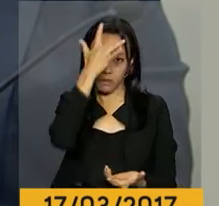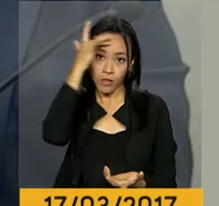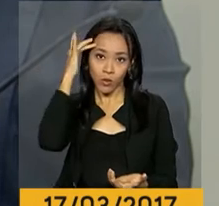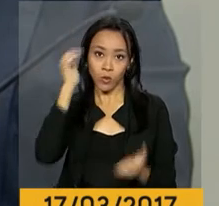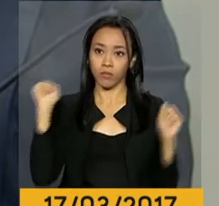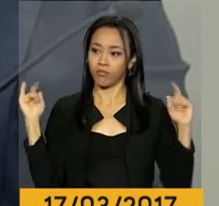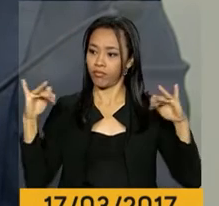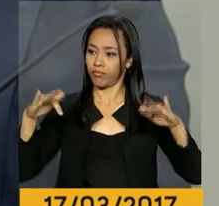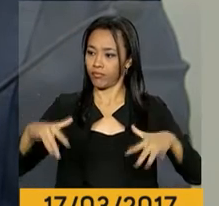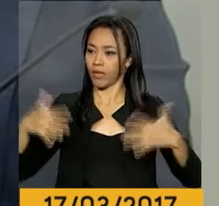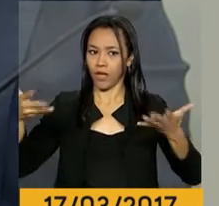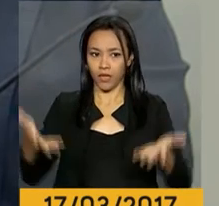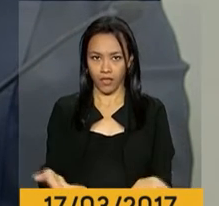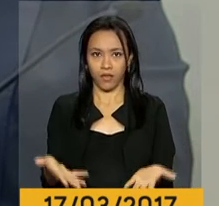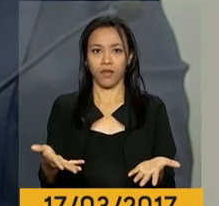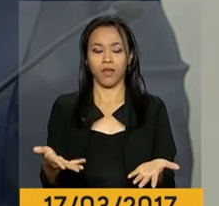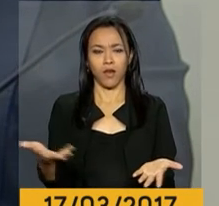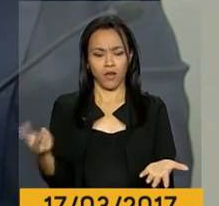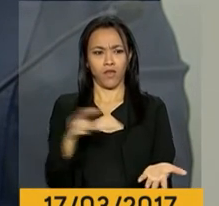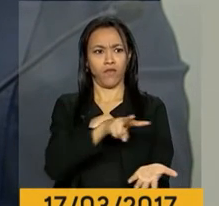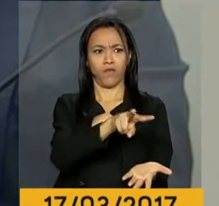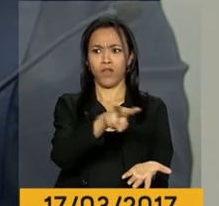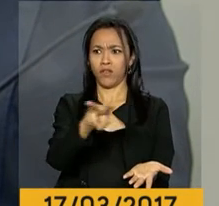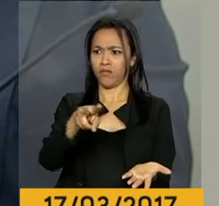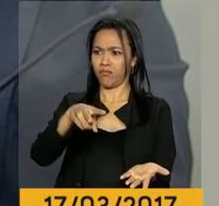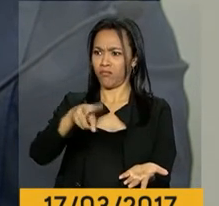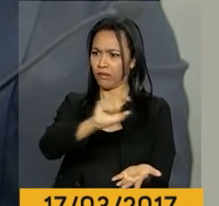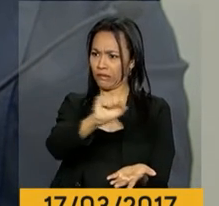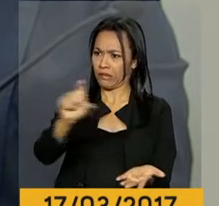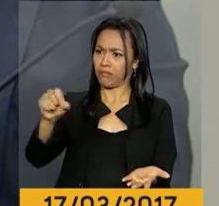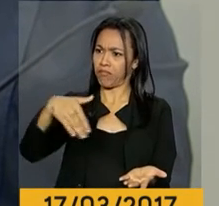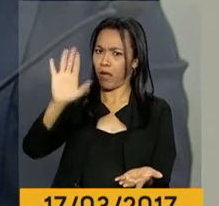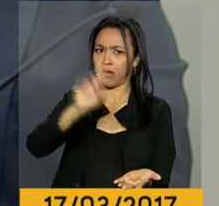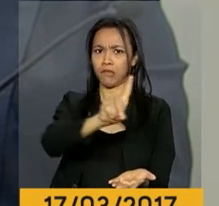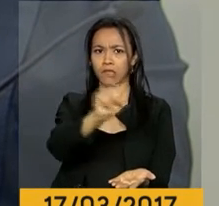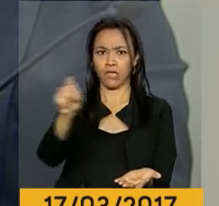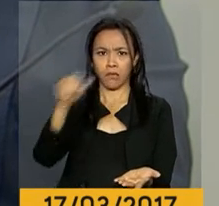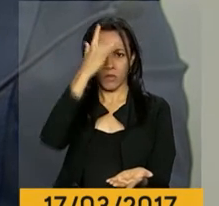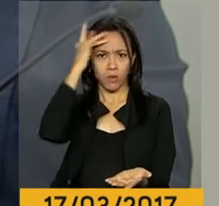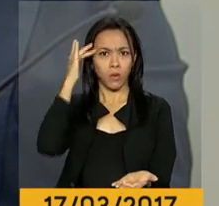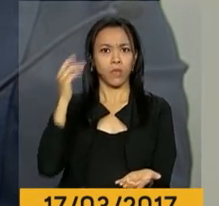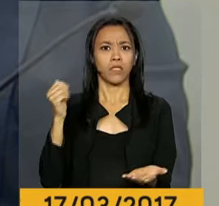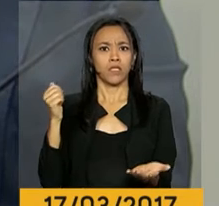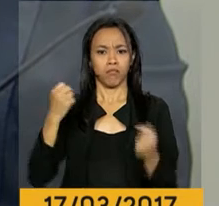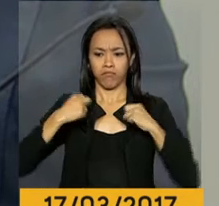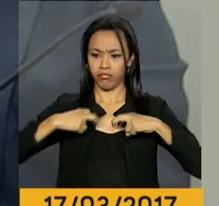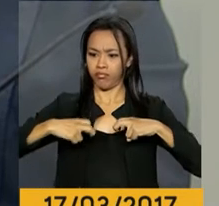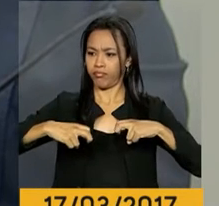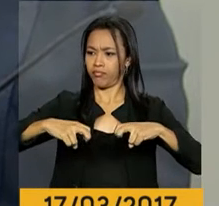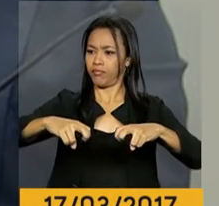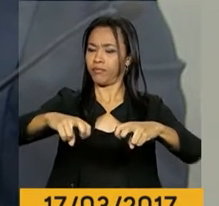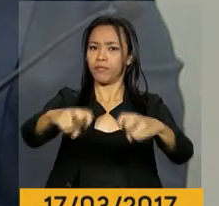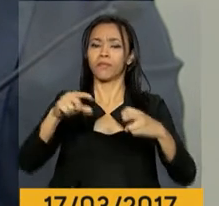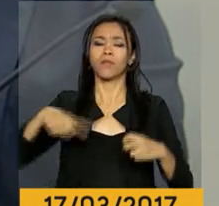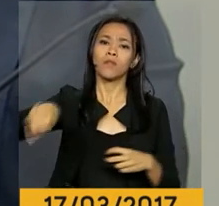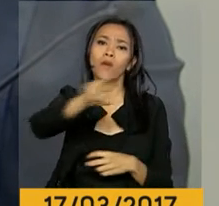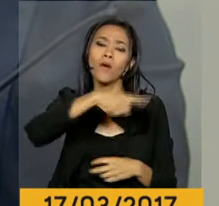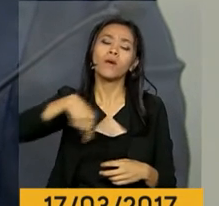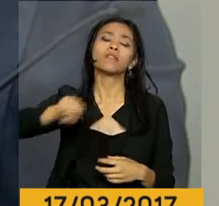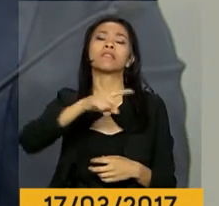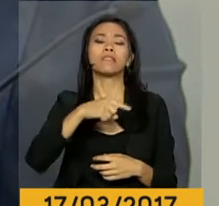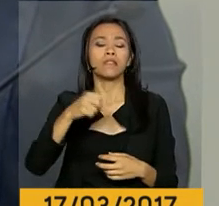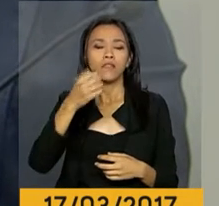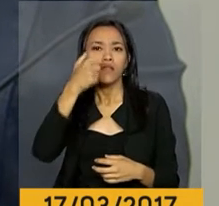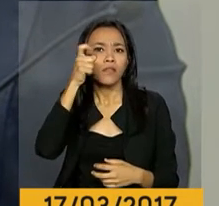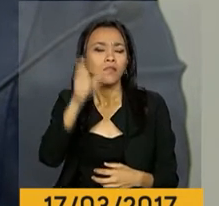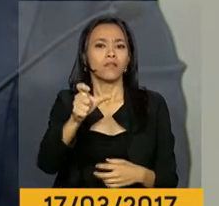40, 50 pessoas. Né? E vejo que há centenas de pessoas, todas elas envolvidas com este